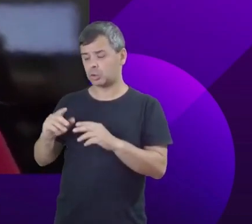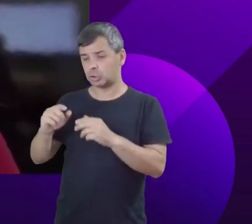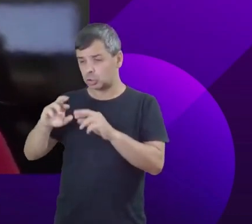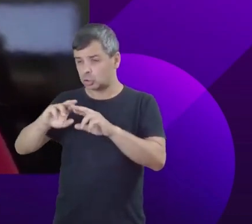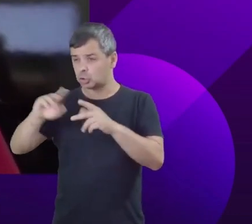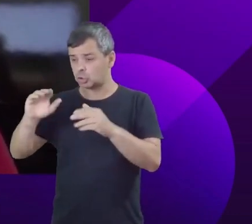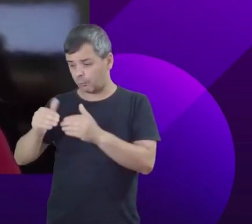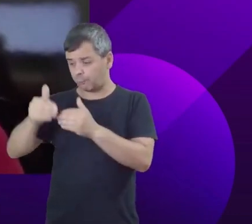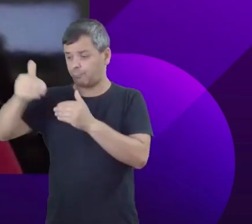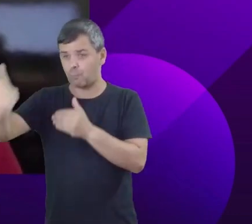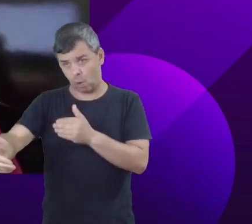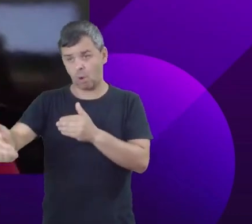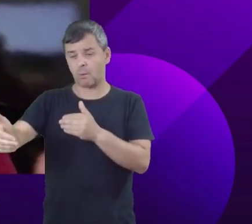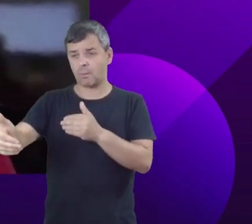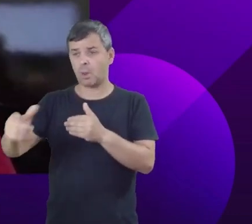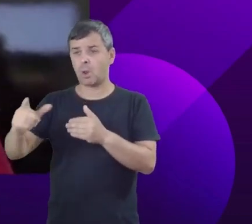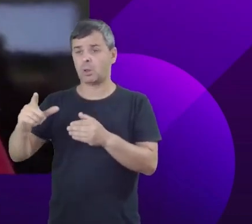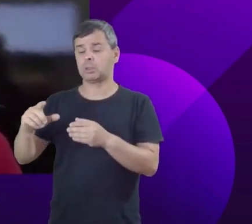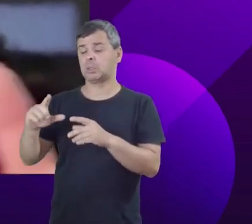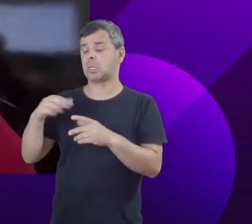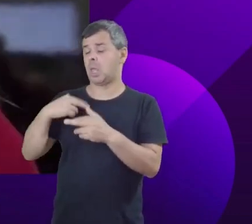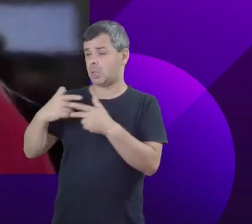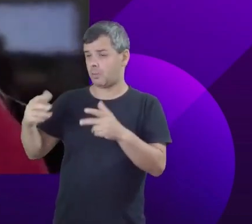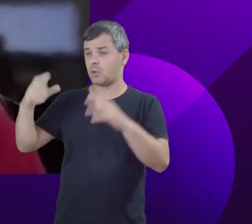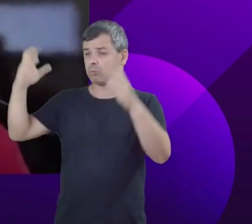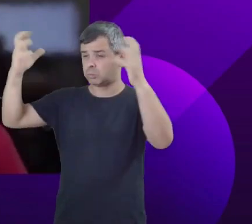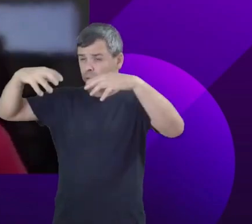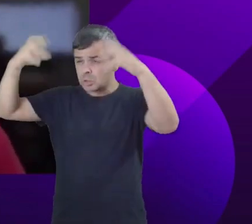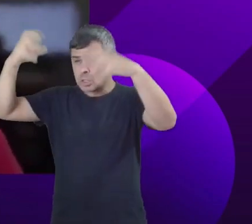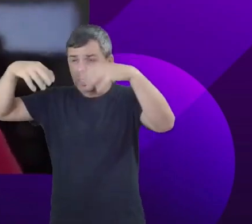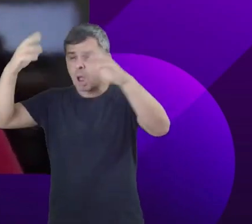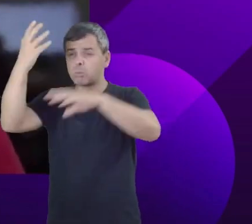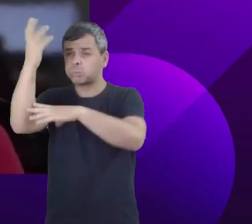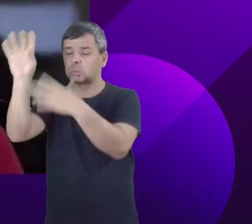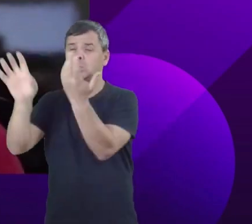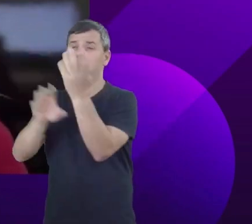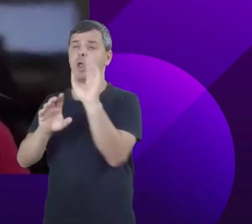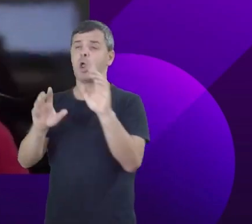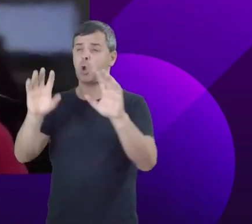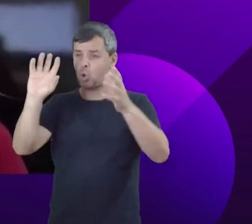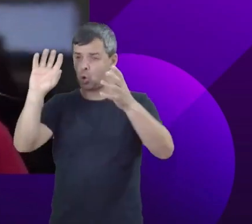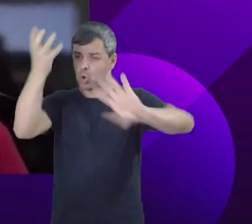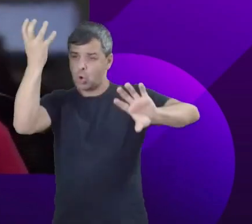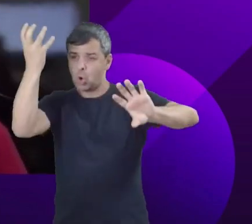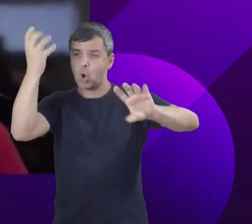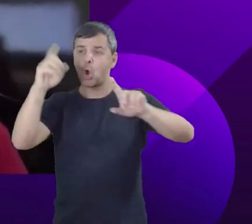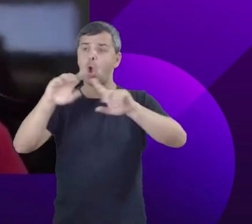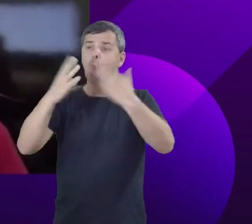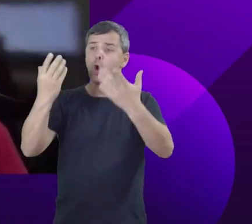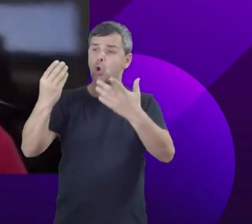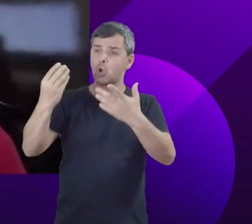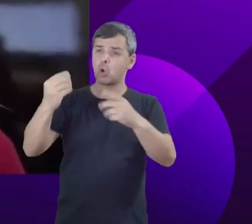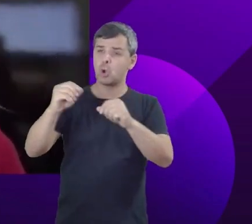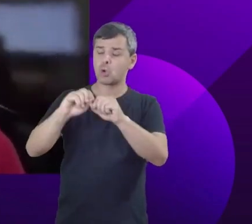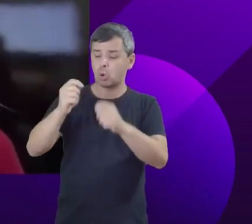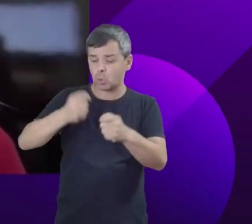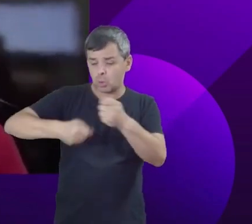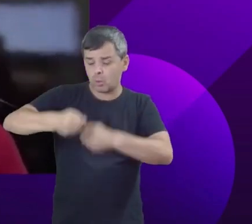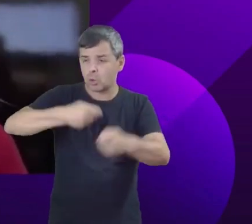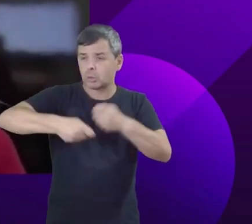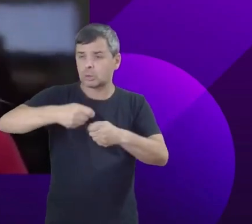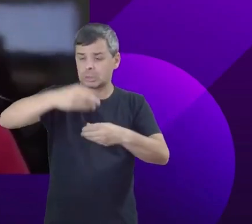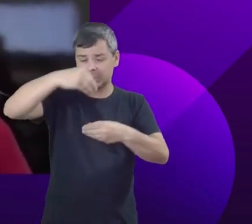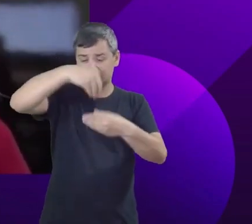externos, que eu diria que são fatores climáticos, né, também, quanto fatores internos de administrações,